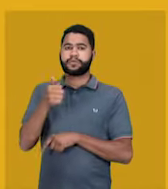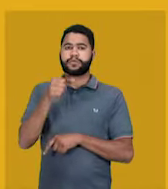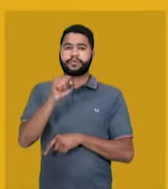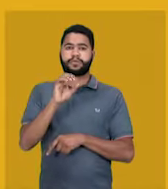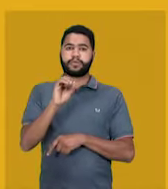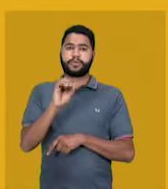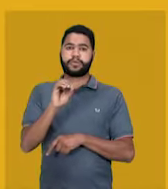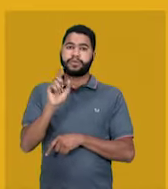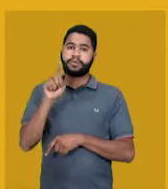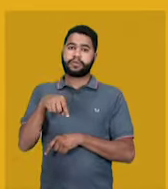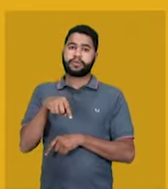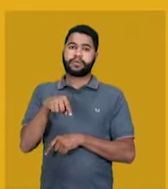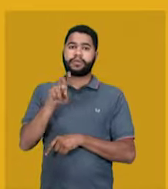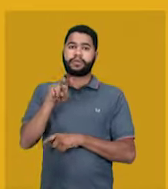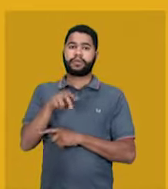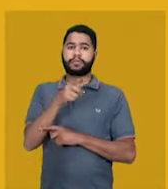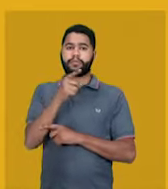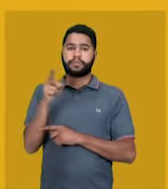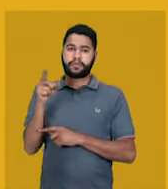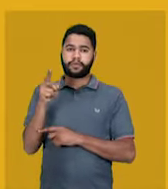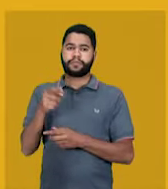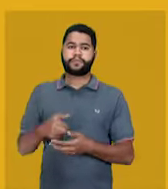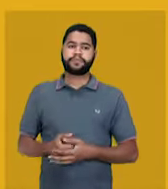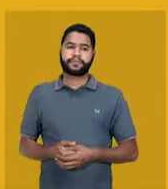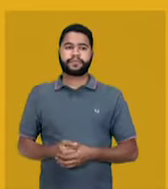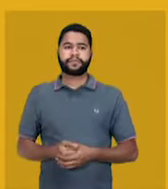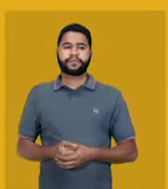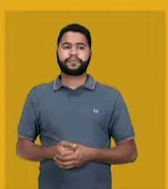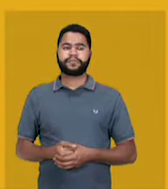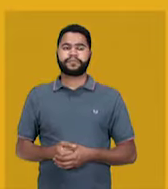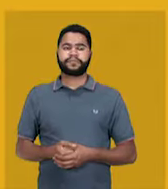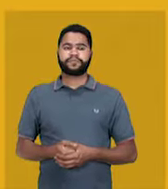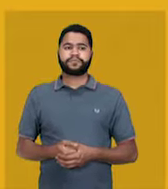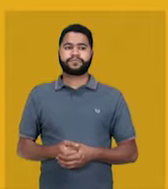para π. Então,